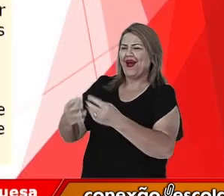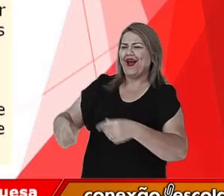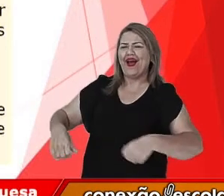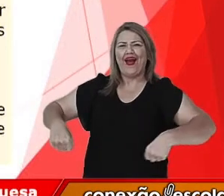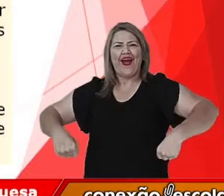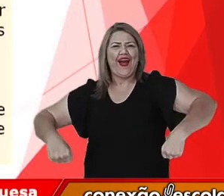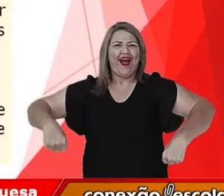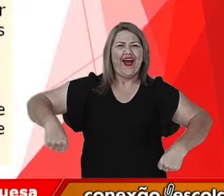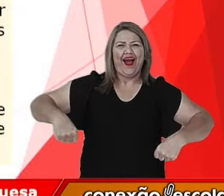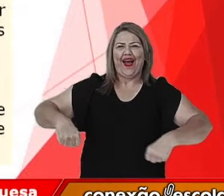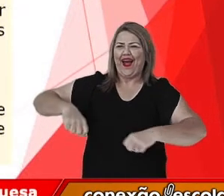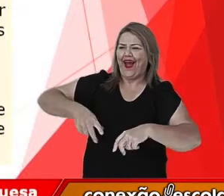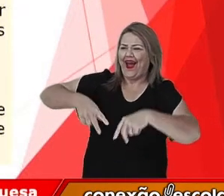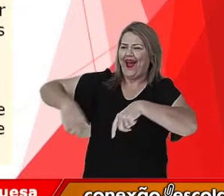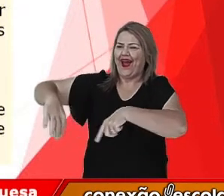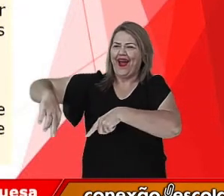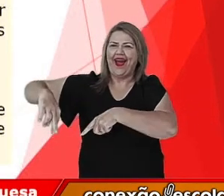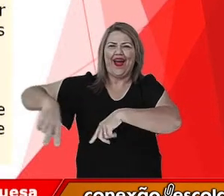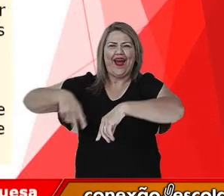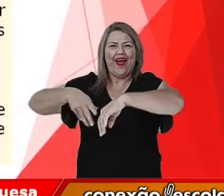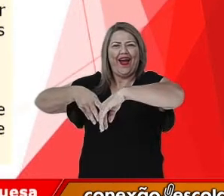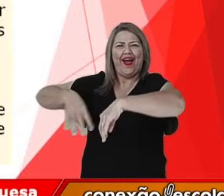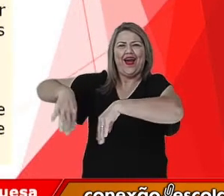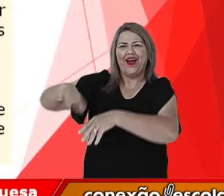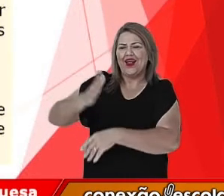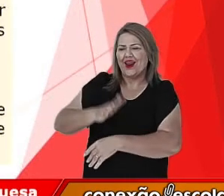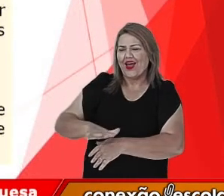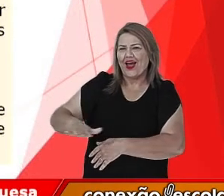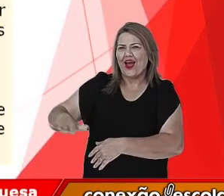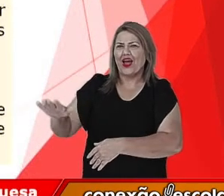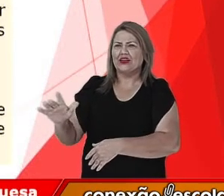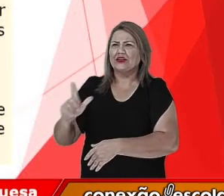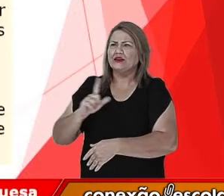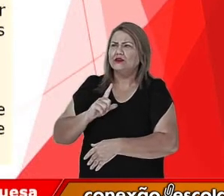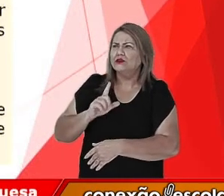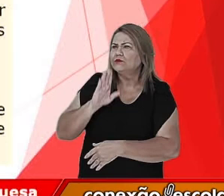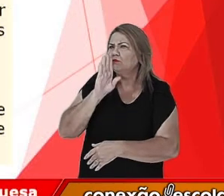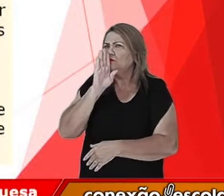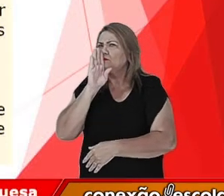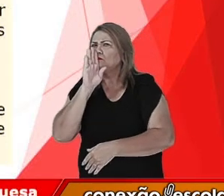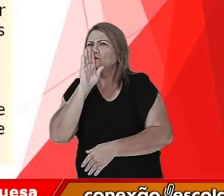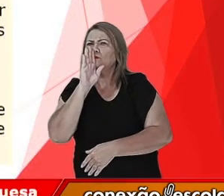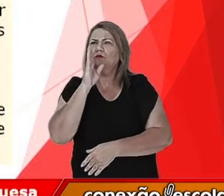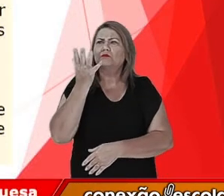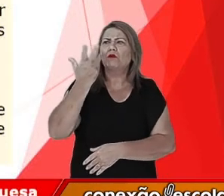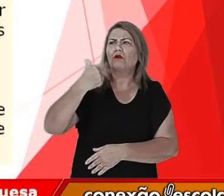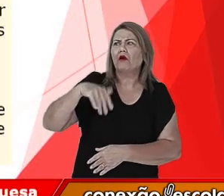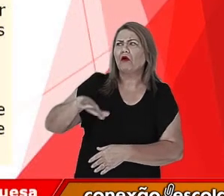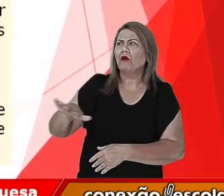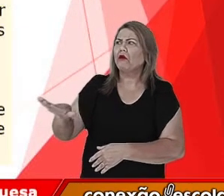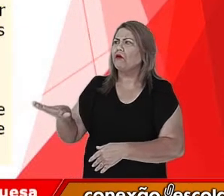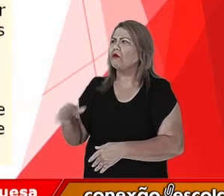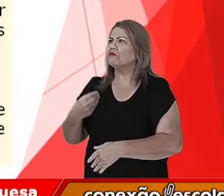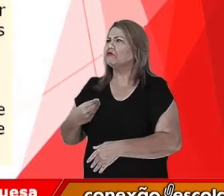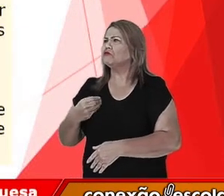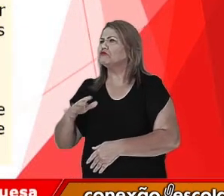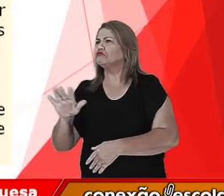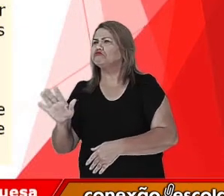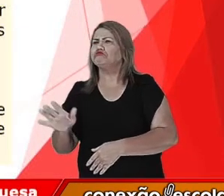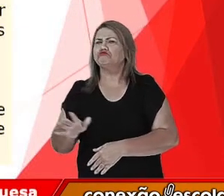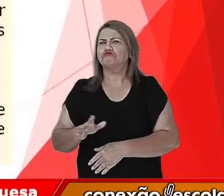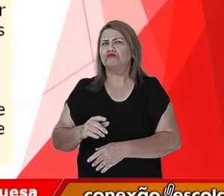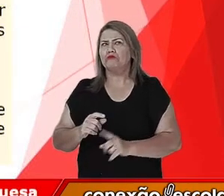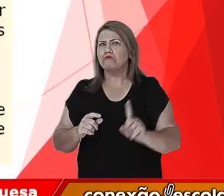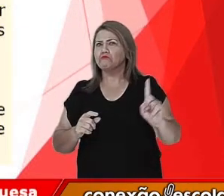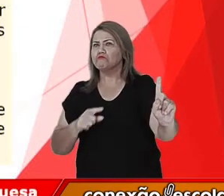débil cantiga infantil era a única nota viva na quietude da tarde. Ele a esperava encostado a